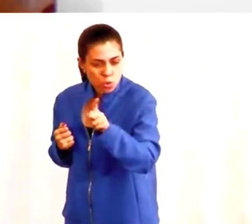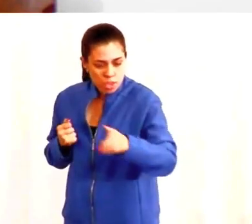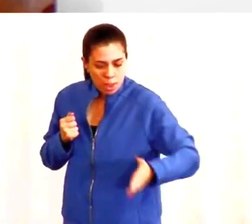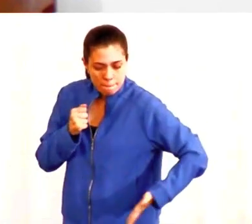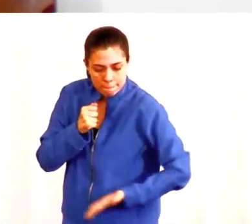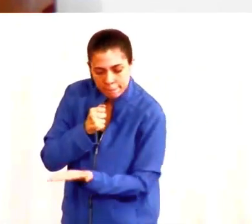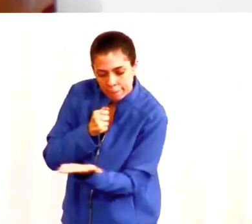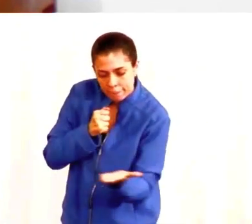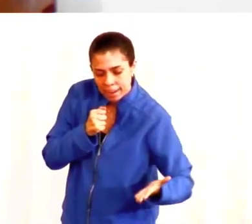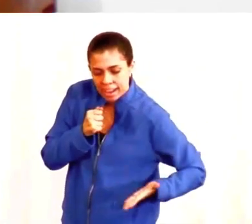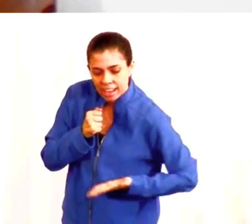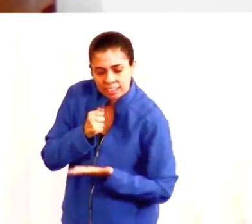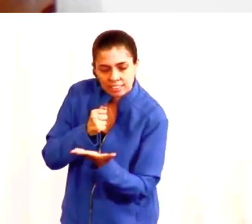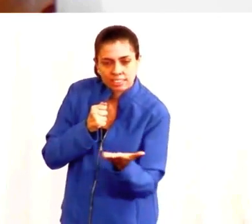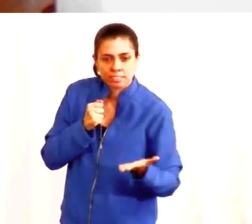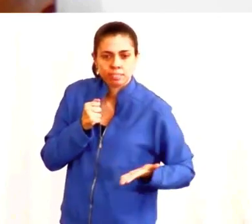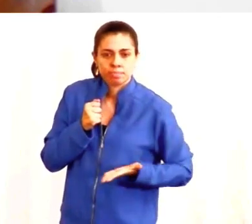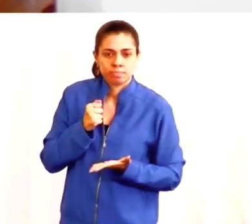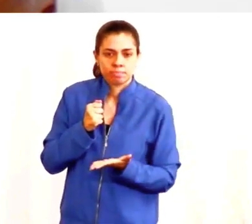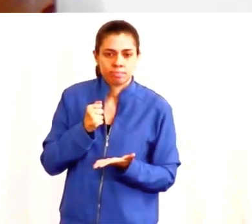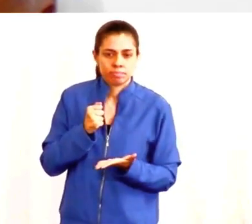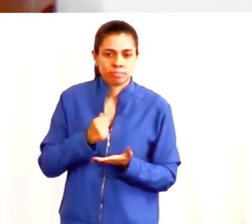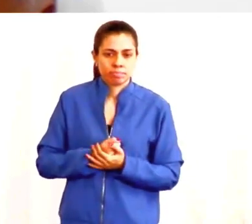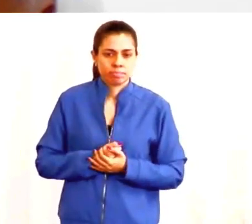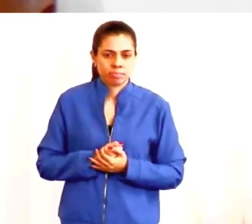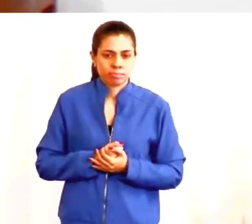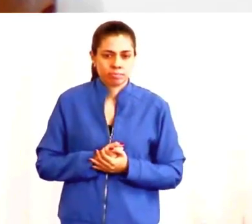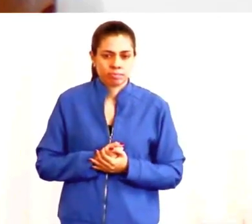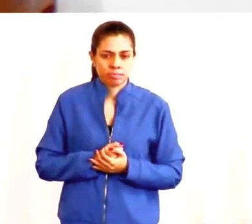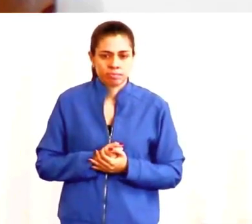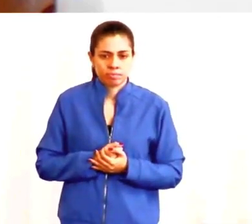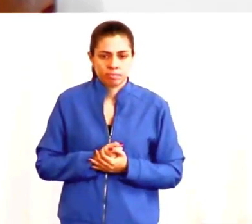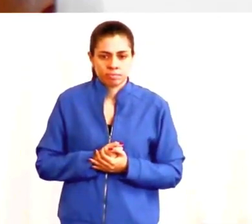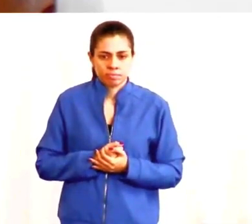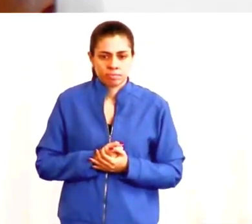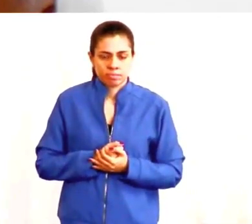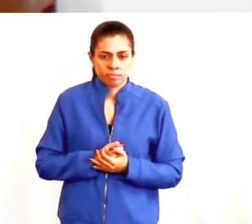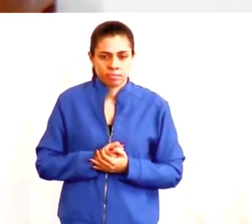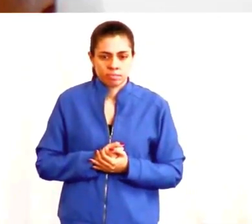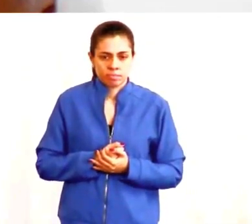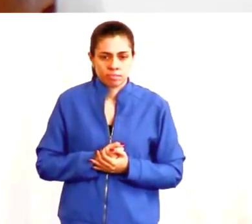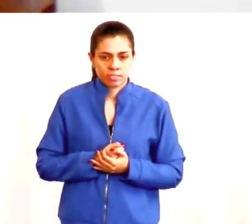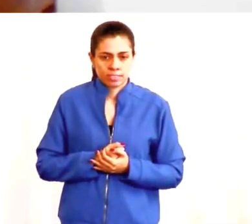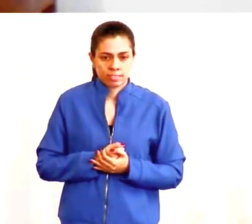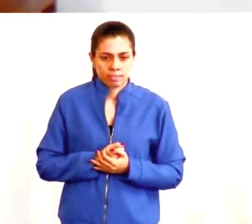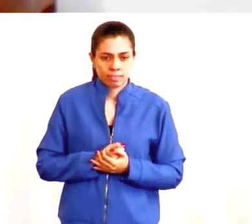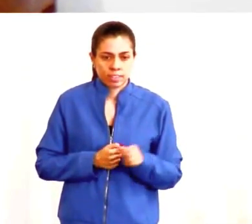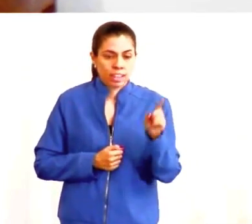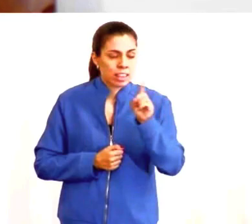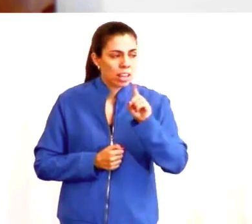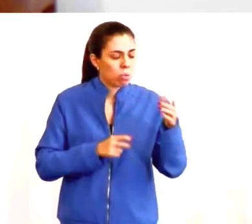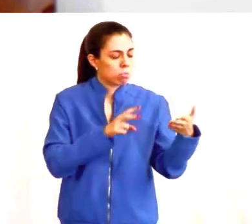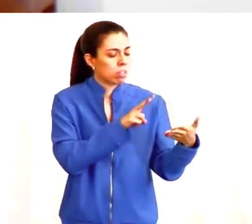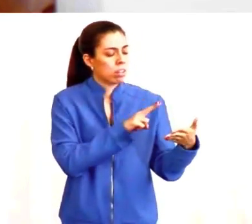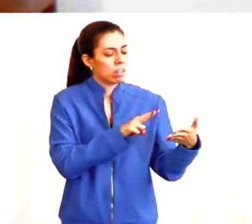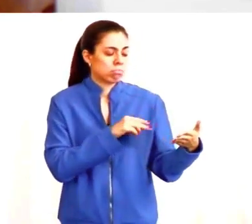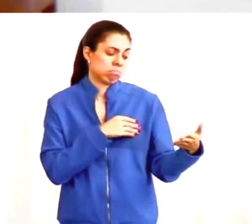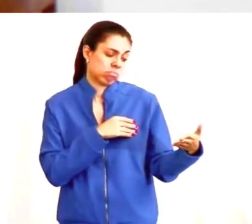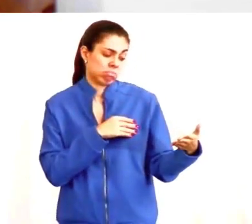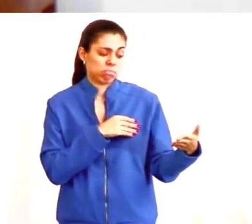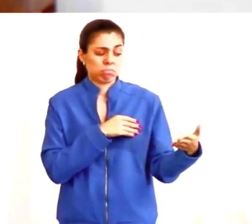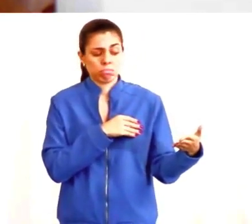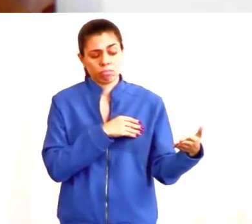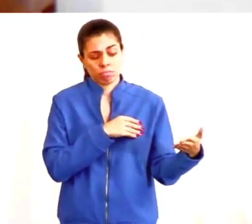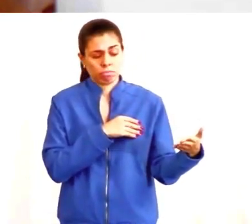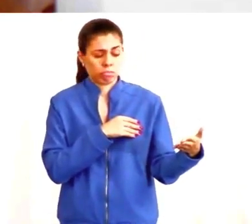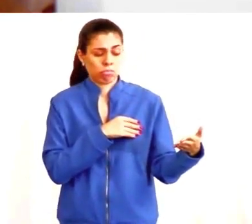de fé e de prática, mas ela é palavra normativa. Ela não é uma palavra para eu ler e julgar. Ela é